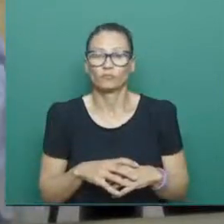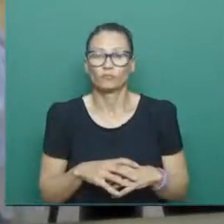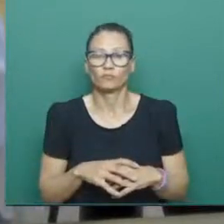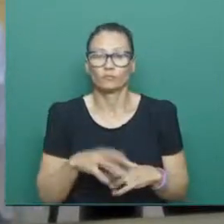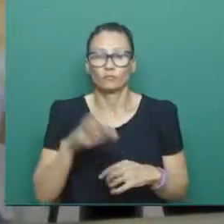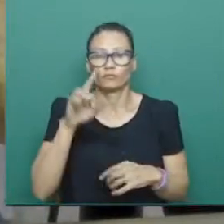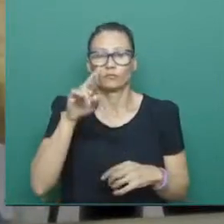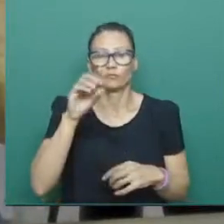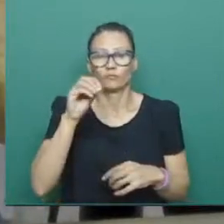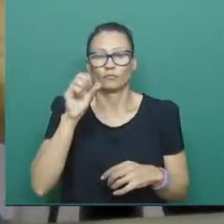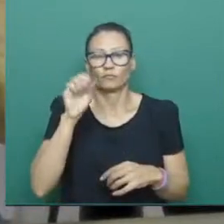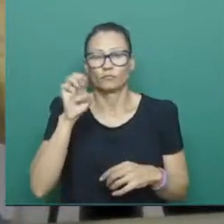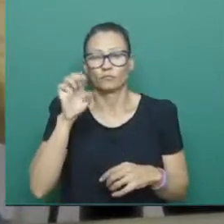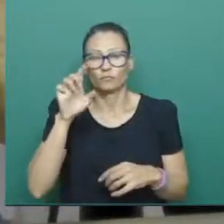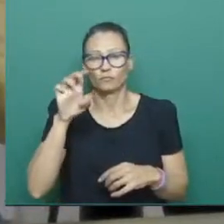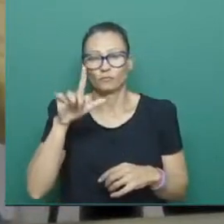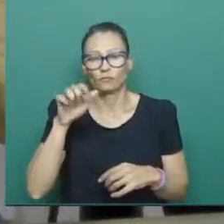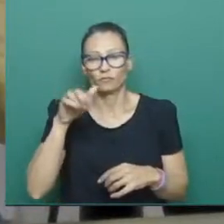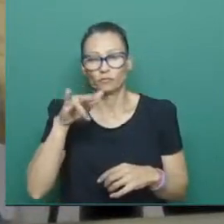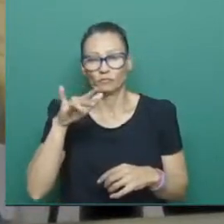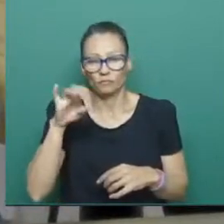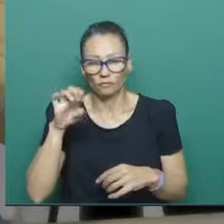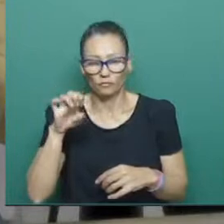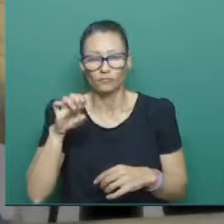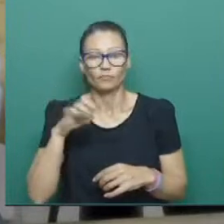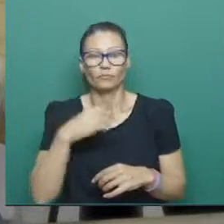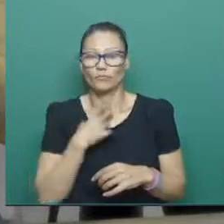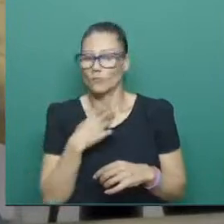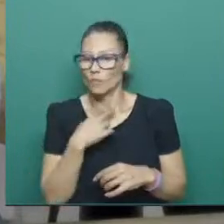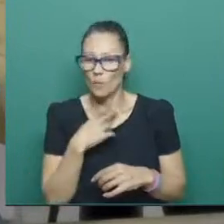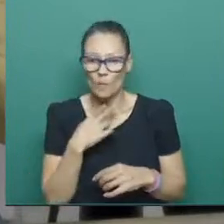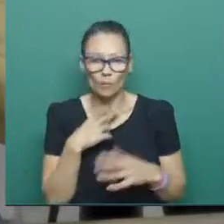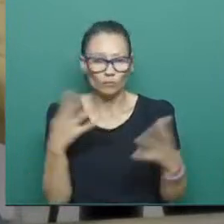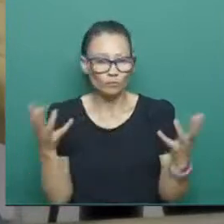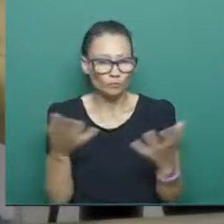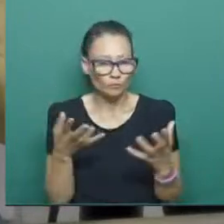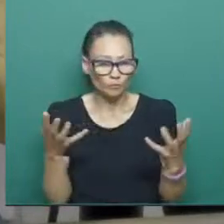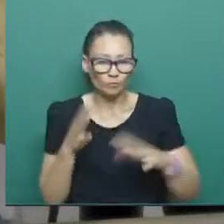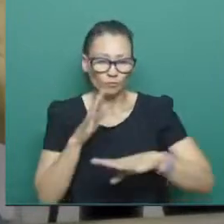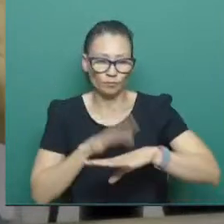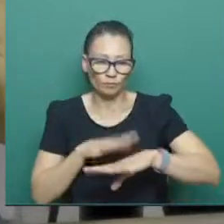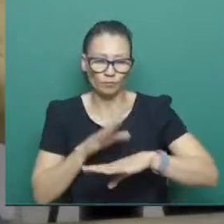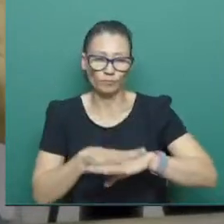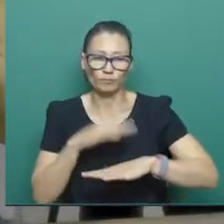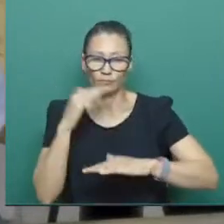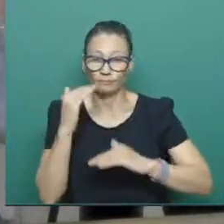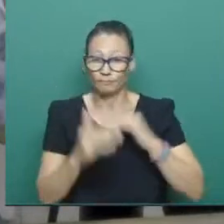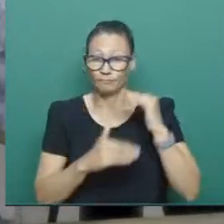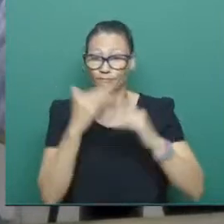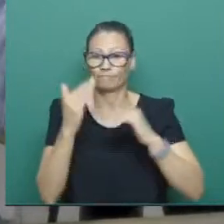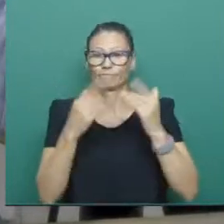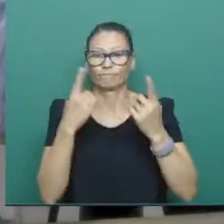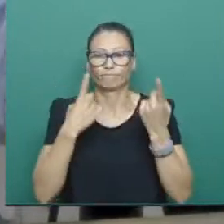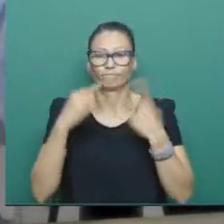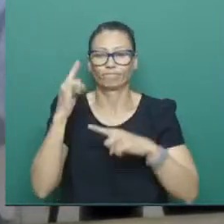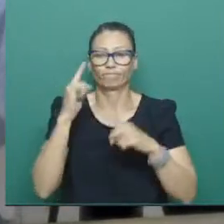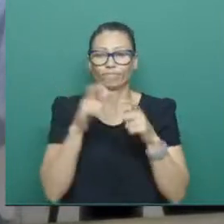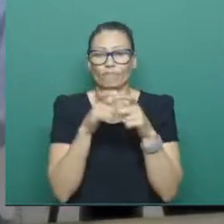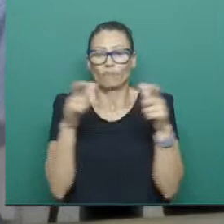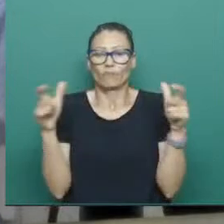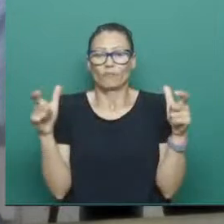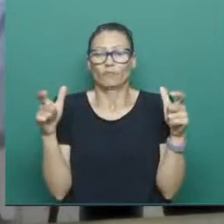né, que é: não se pode, no momento em que a gente tem um avanço de violência, né? Foi